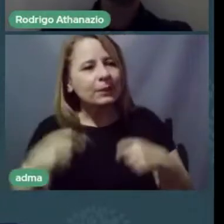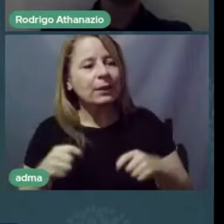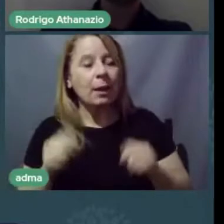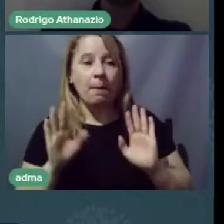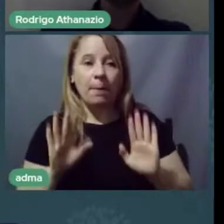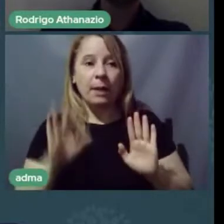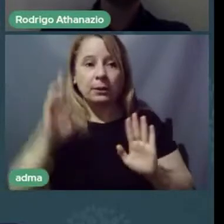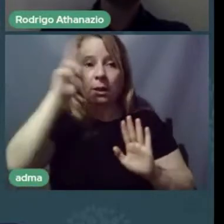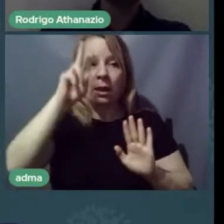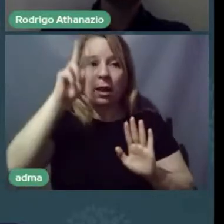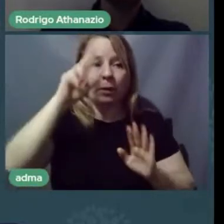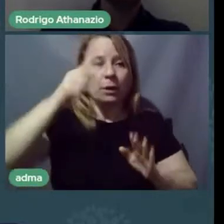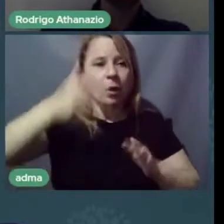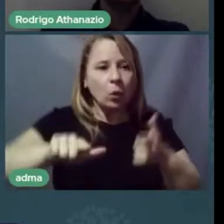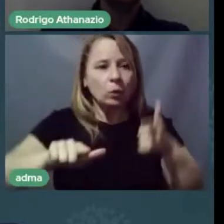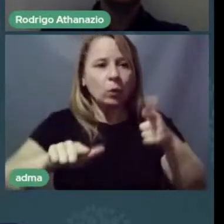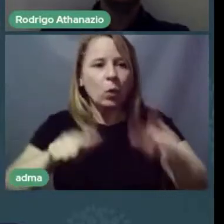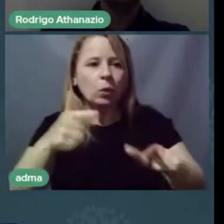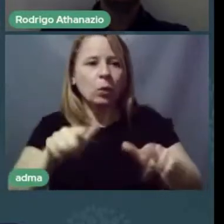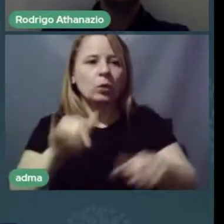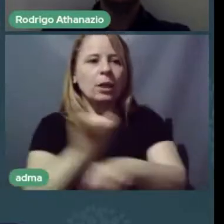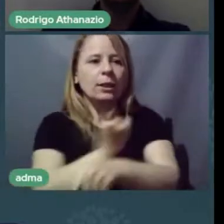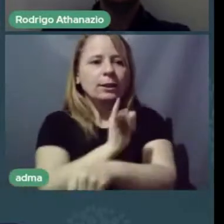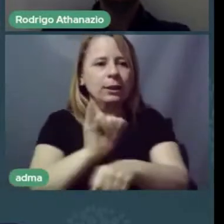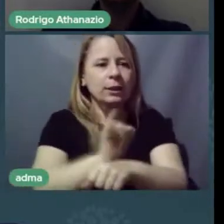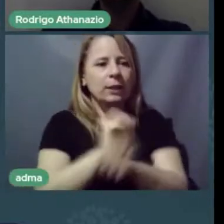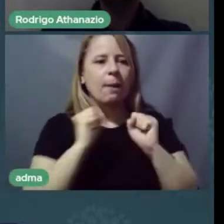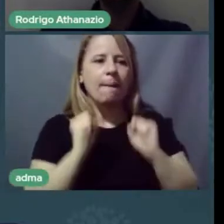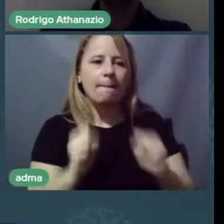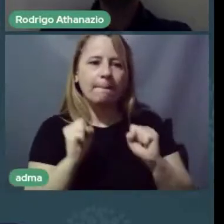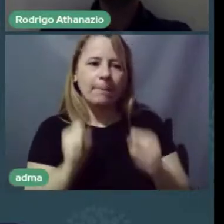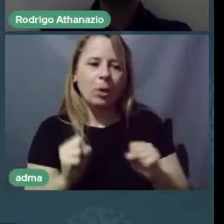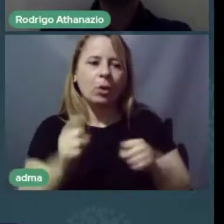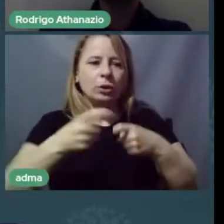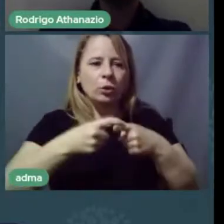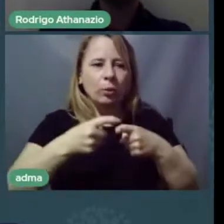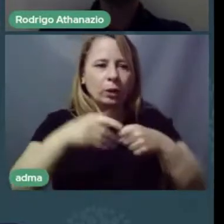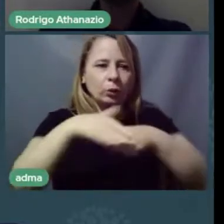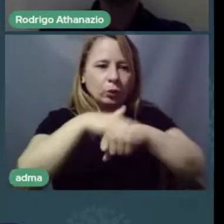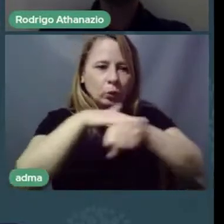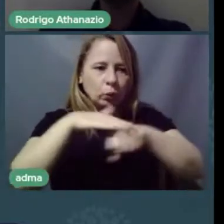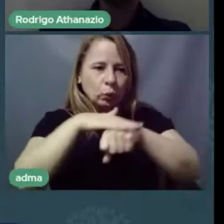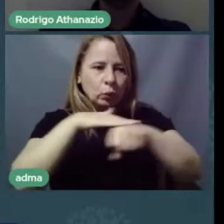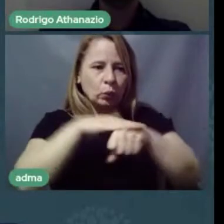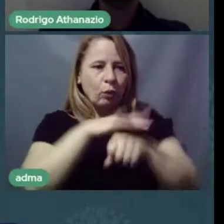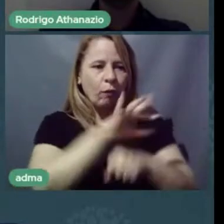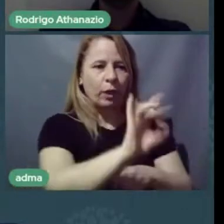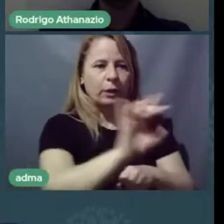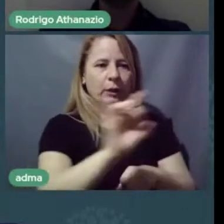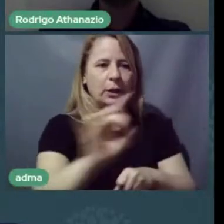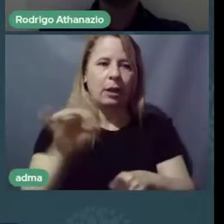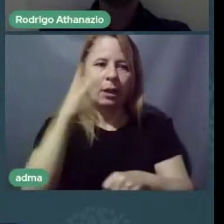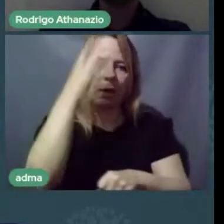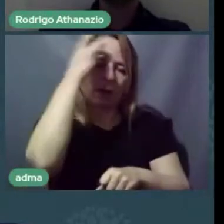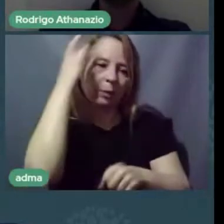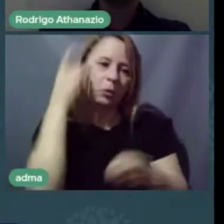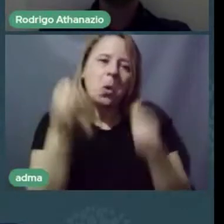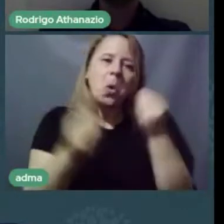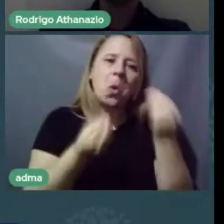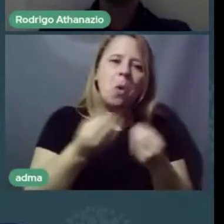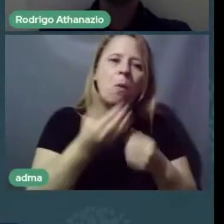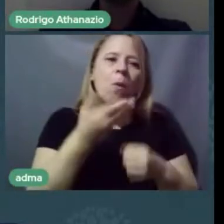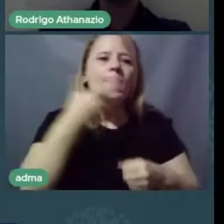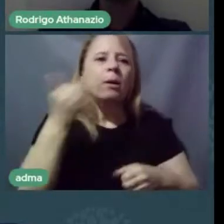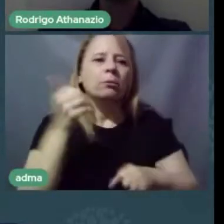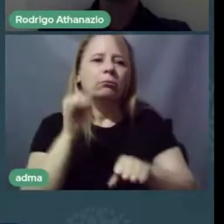existem várias outras estratégias que podem ser feitas, e isso aí realmente vale a pena a gente conversar com o médico no segmento para poder ver qual a melhor estratégia que deve ser